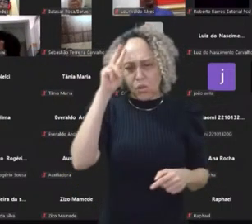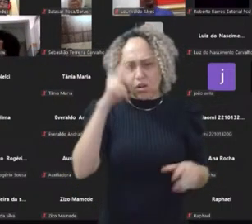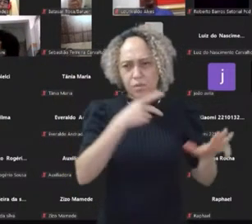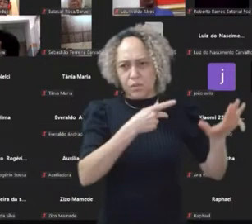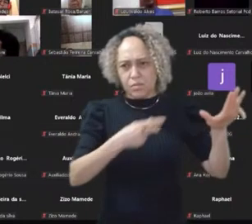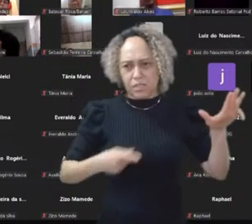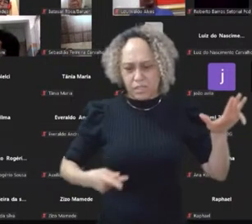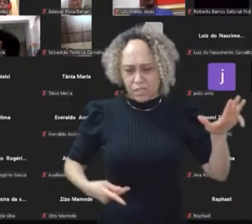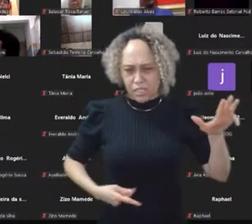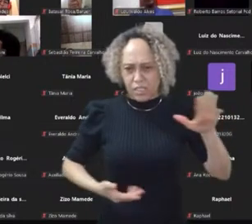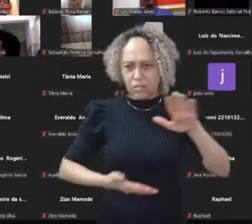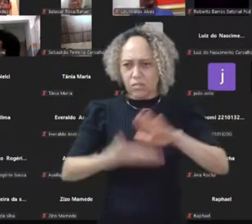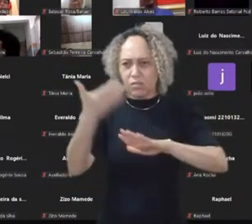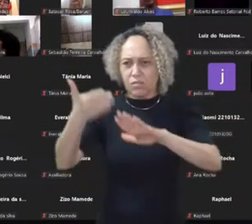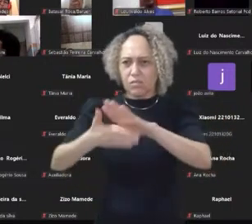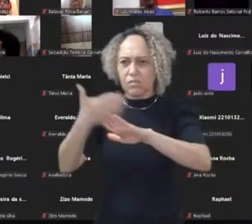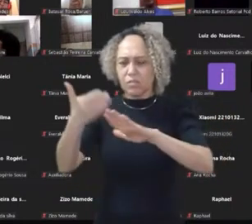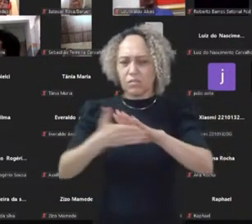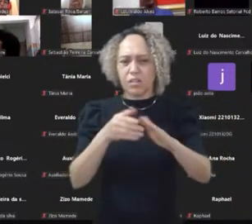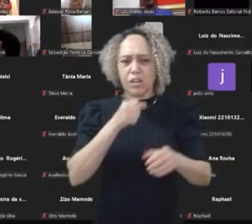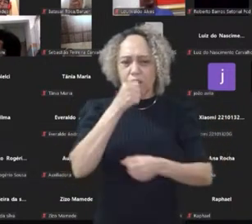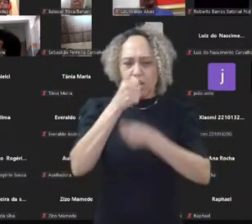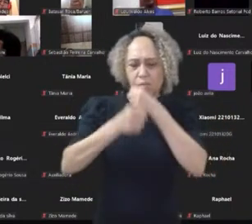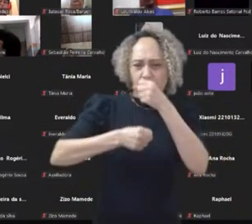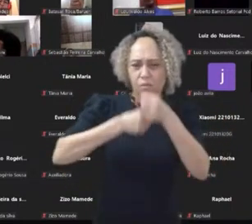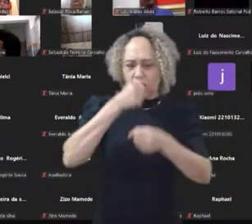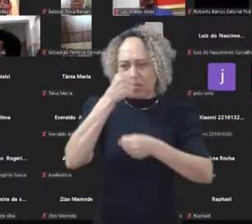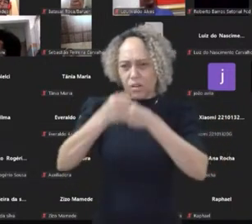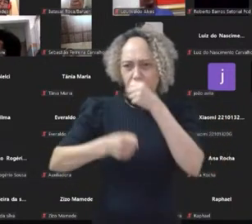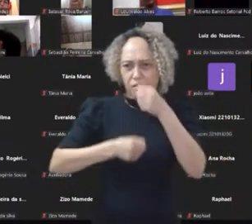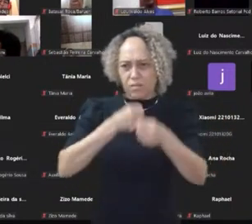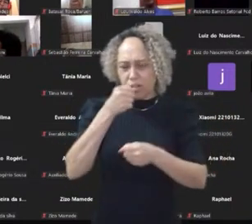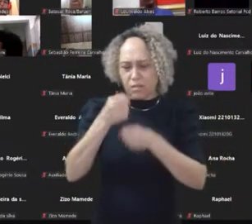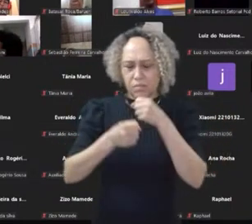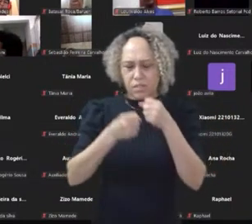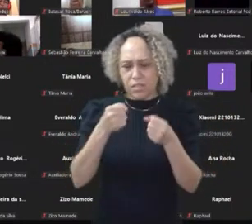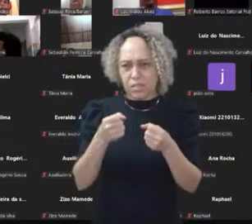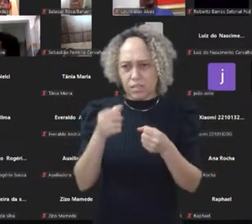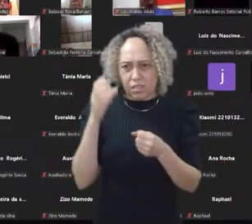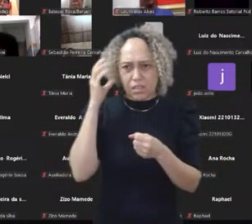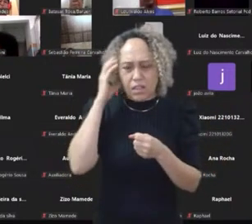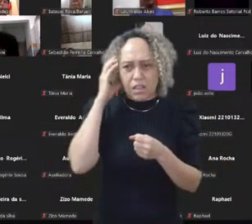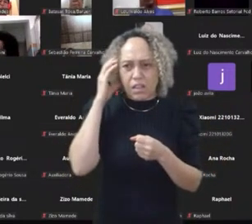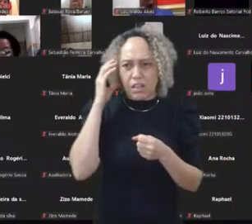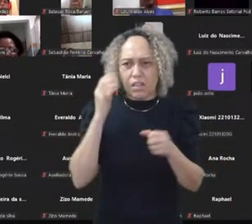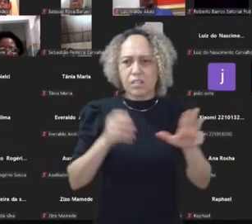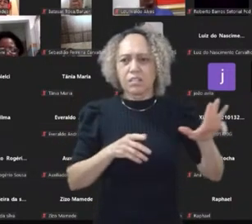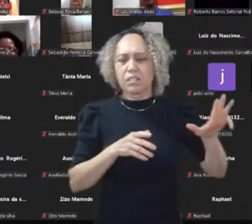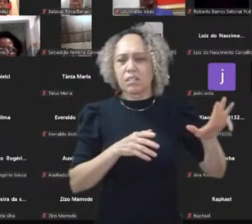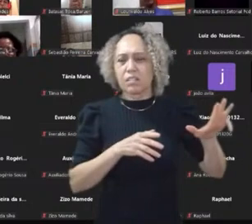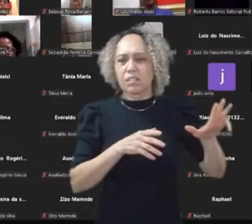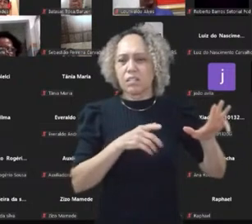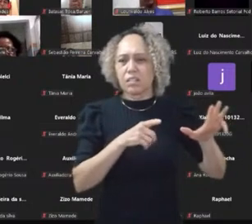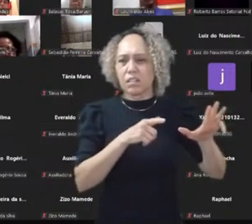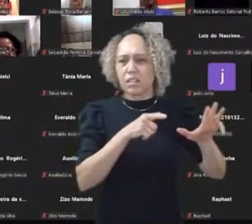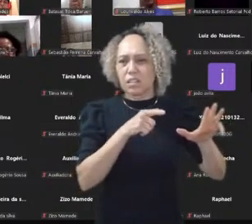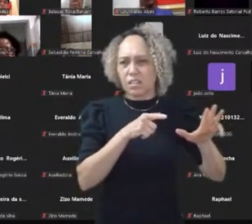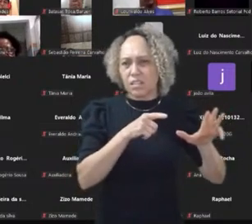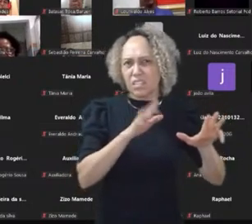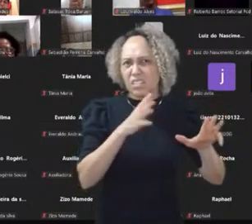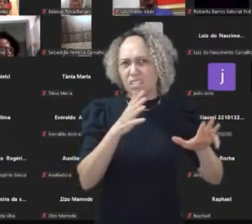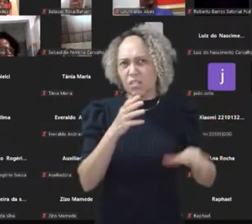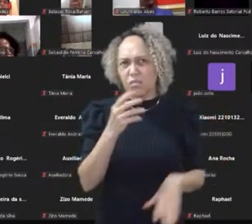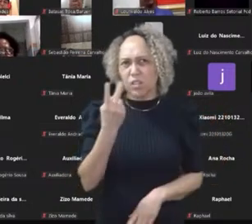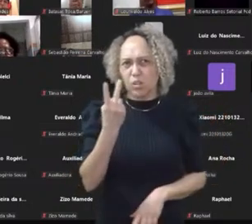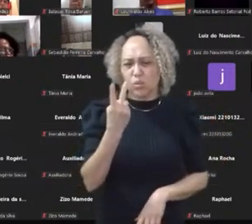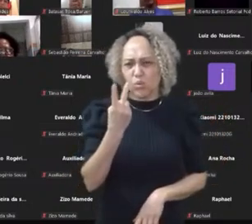viagem e deu as entrevistas paraas rádios eh ele pautou acho que duas por duas semanas